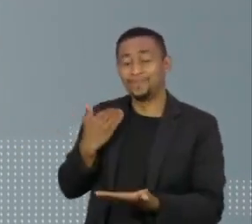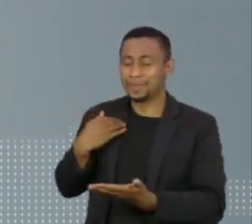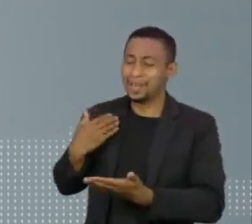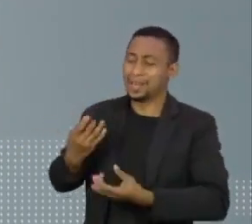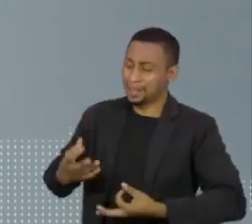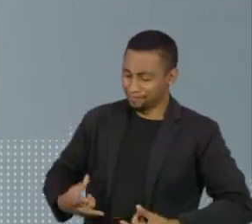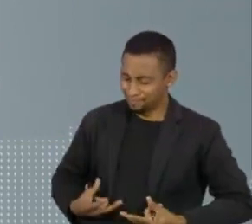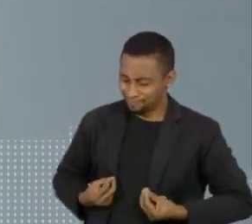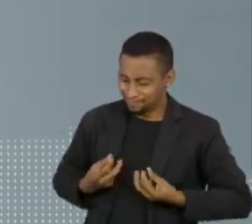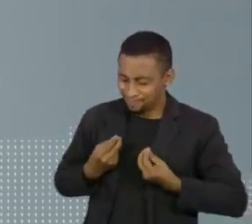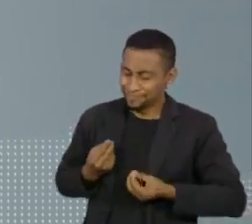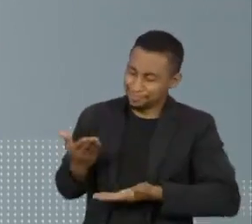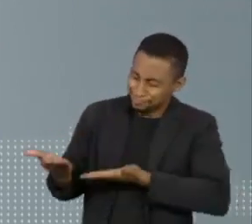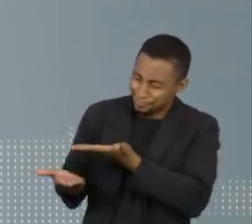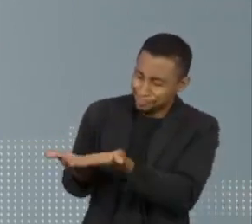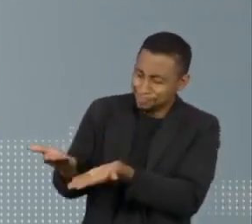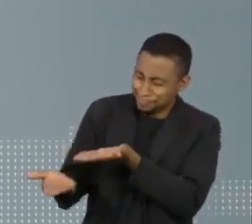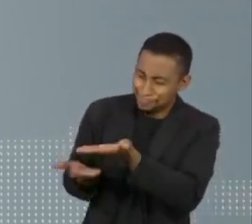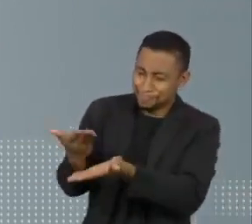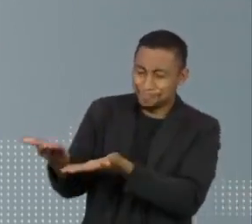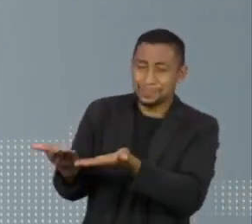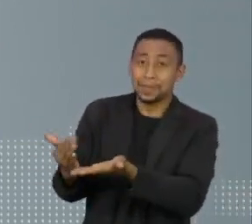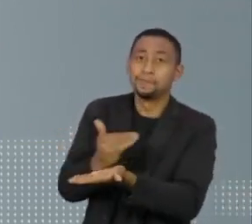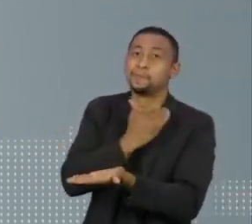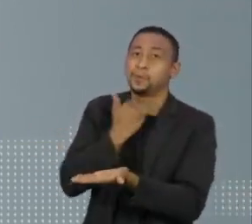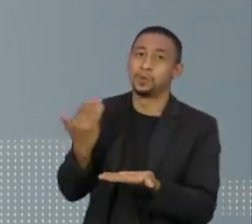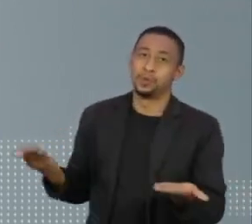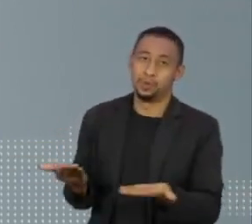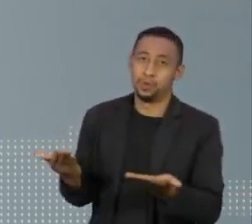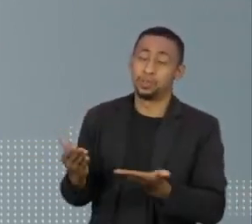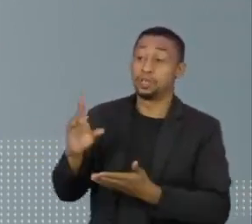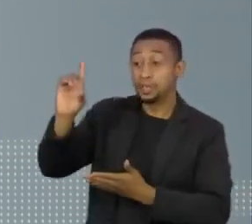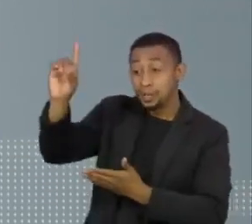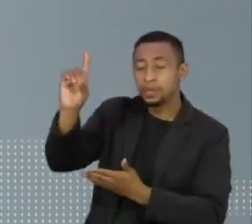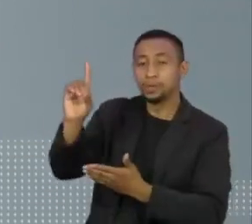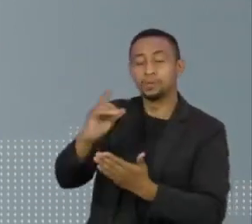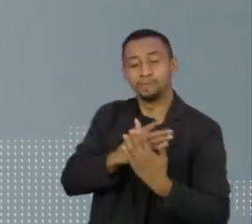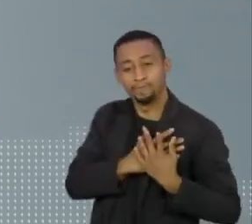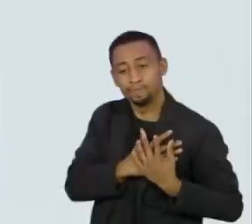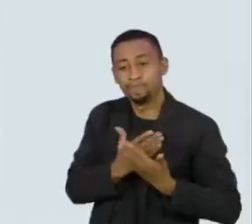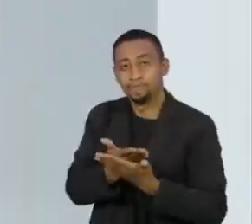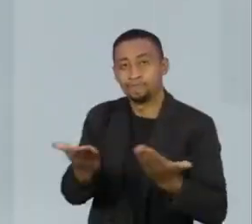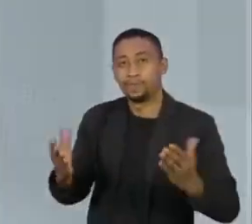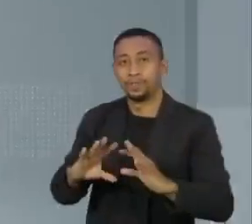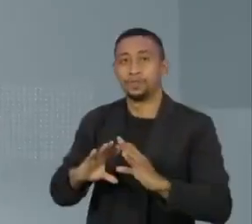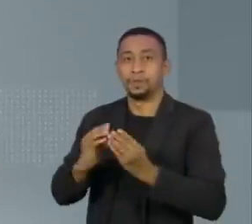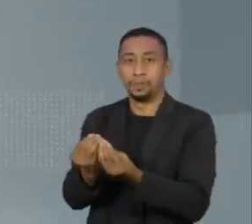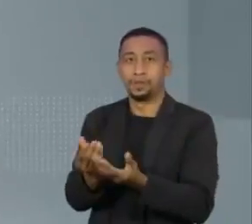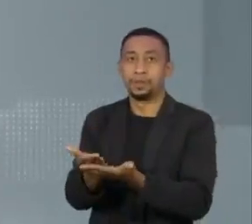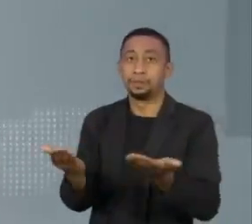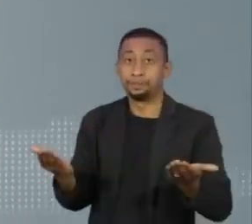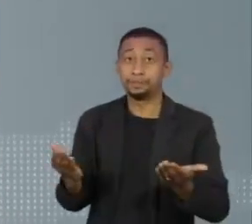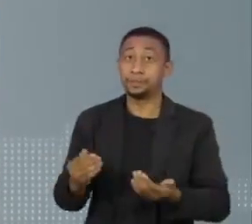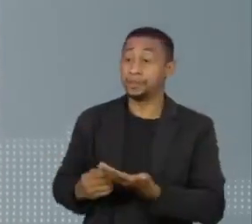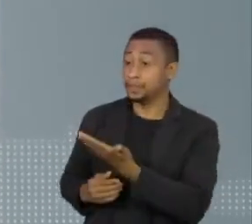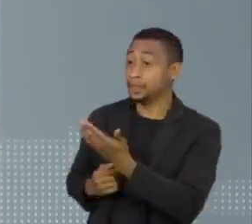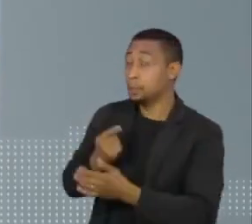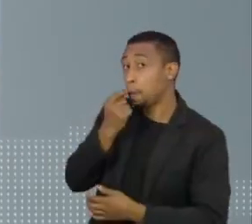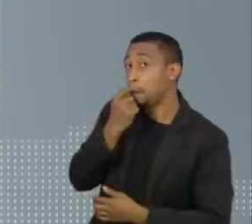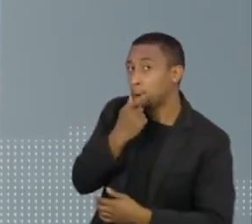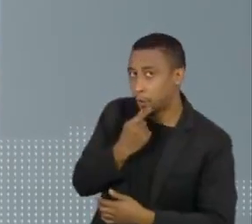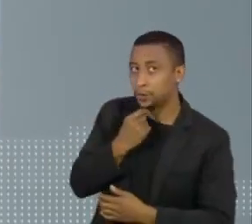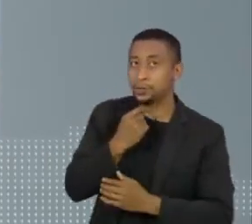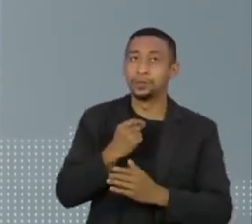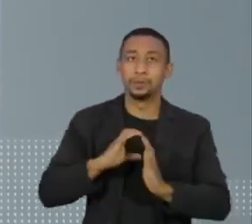uma longa e dura batalha contra o câncer. Que Deus conforte o coração de sua família." Guilherme Boulos, do PSOL,